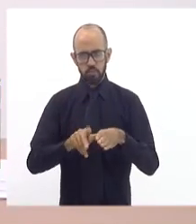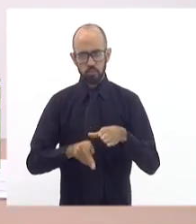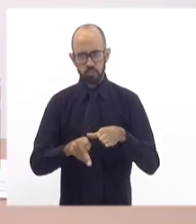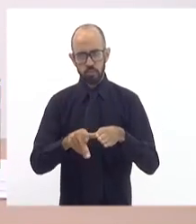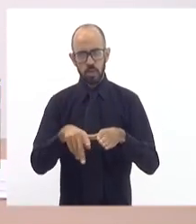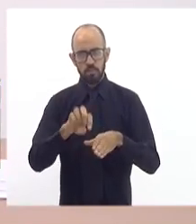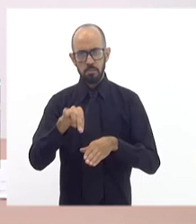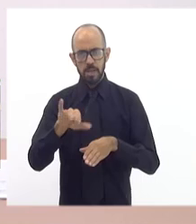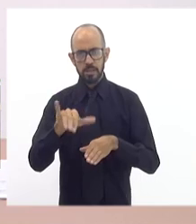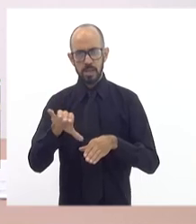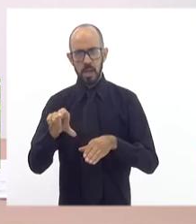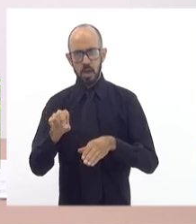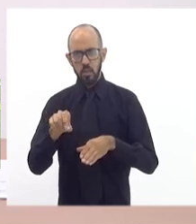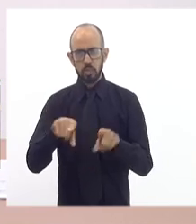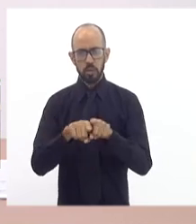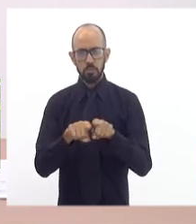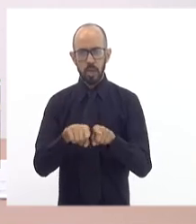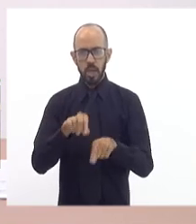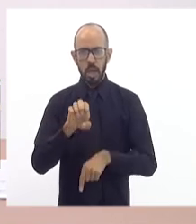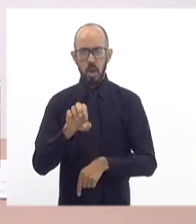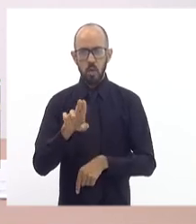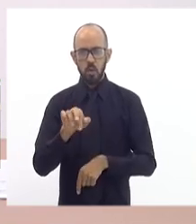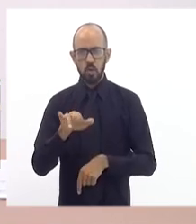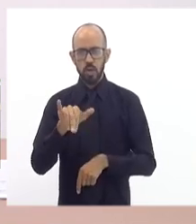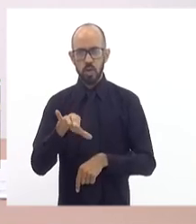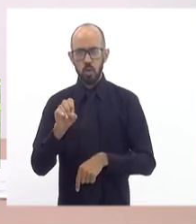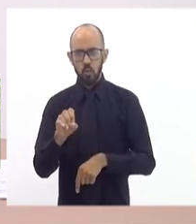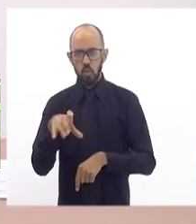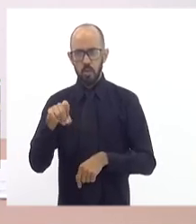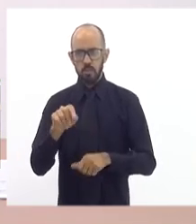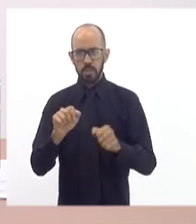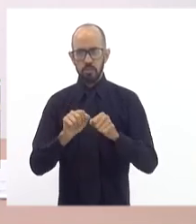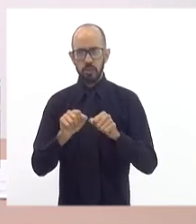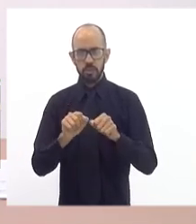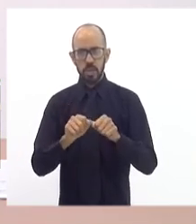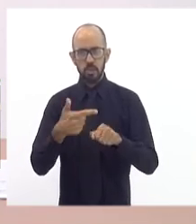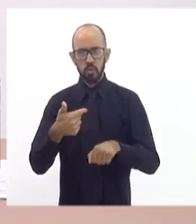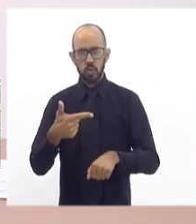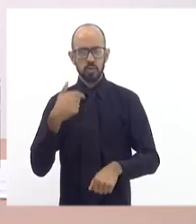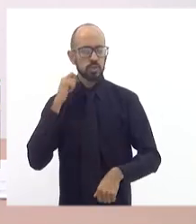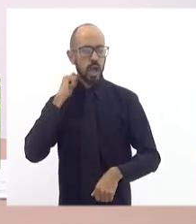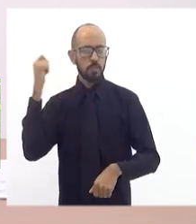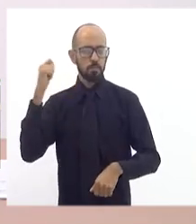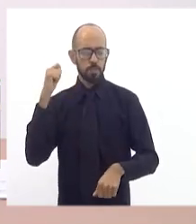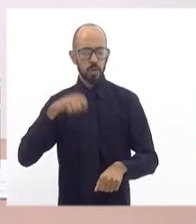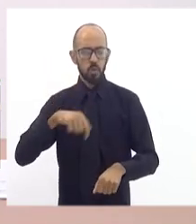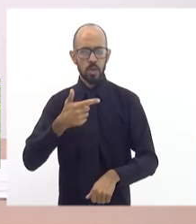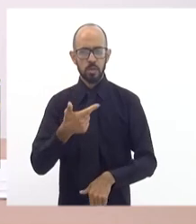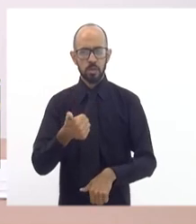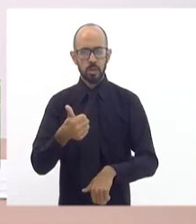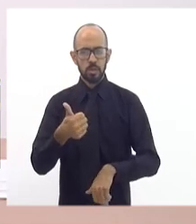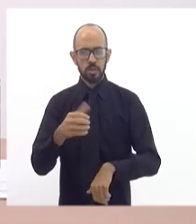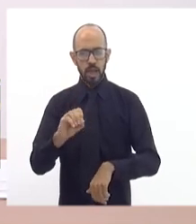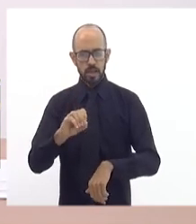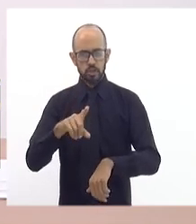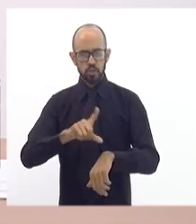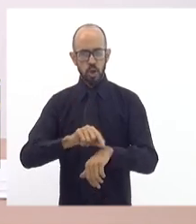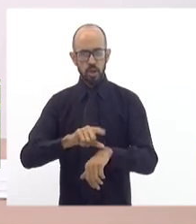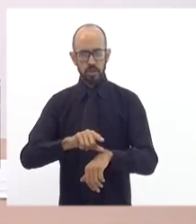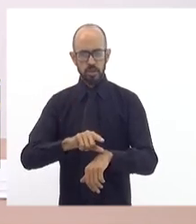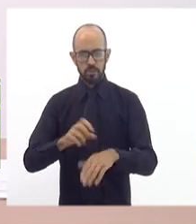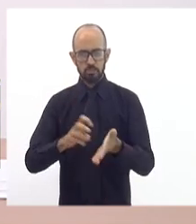Marcelo Frederico Júnior surpreendi para audiência pública a ser realizada dia doze de Abril 2022 as 10 horas da manhã